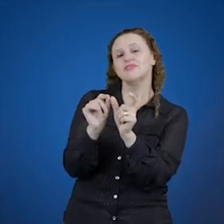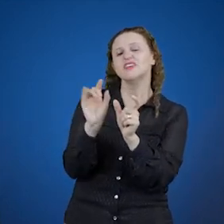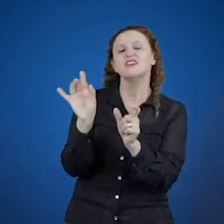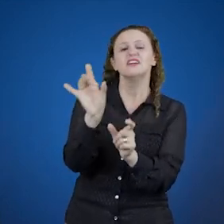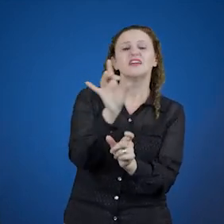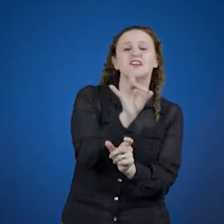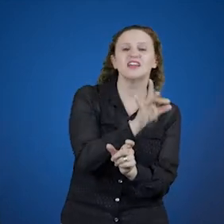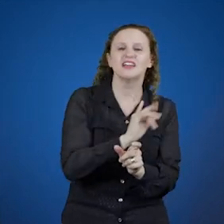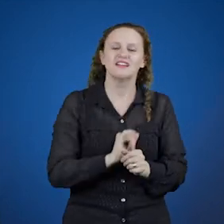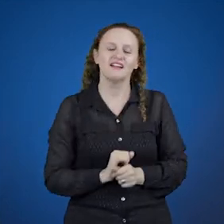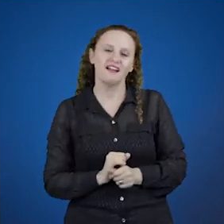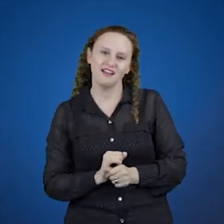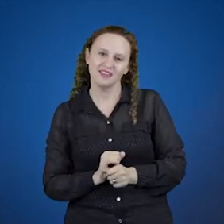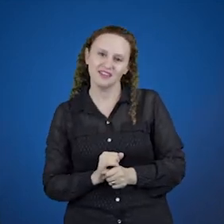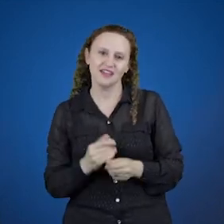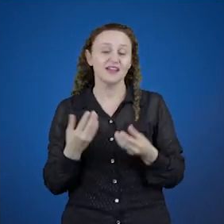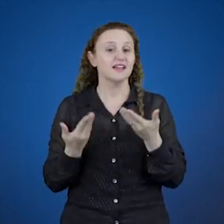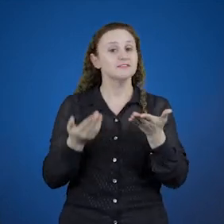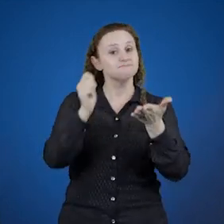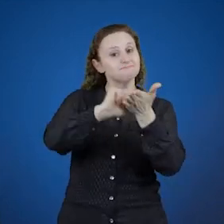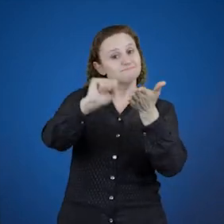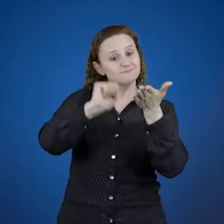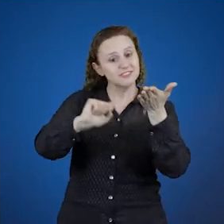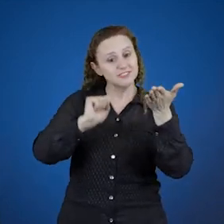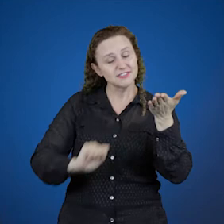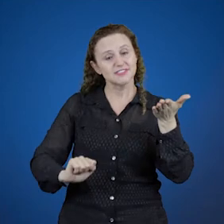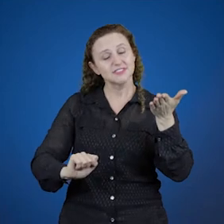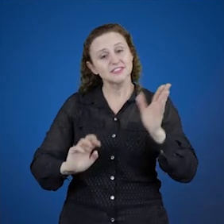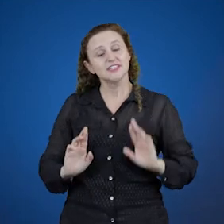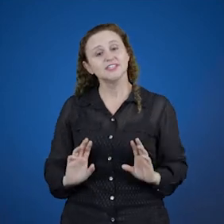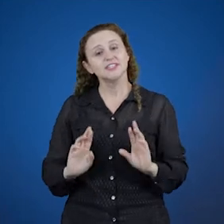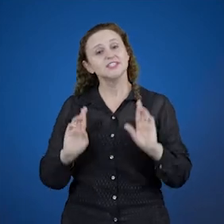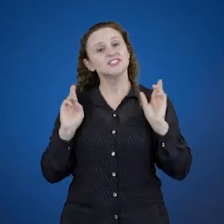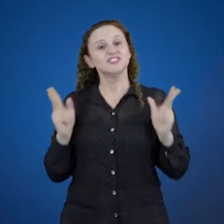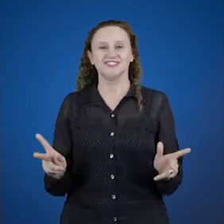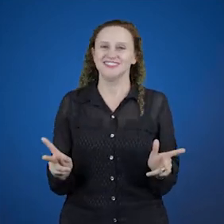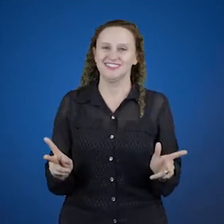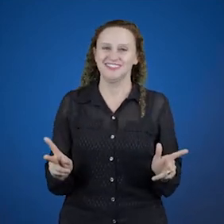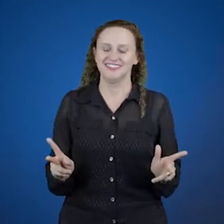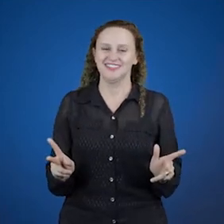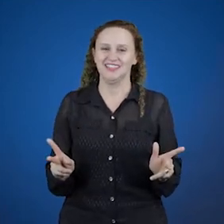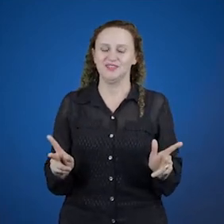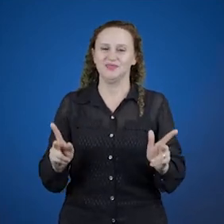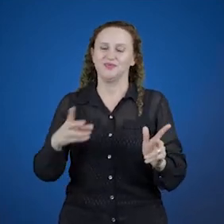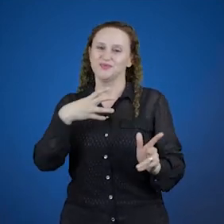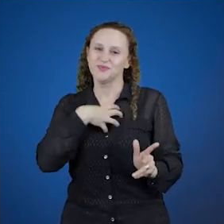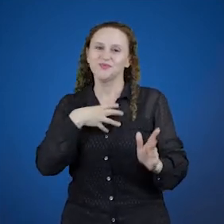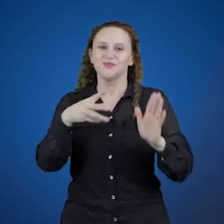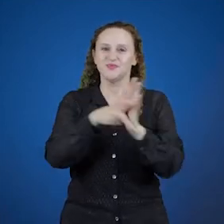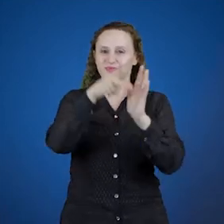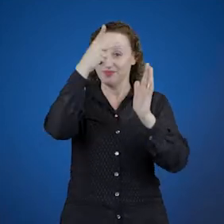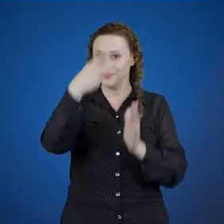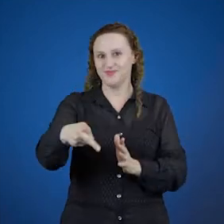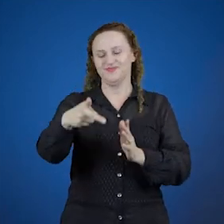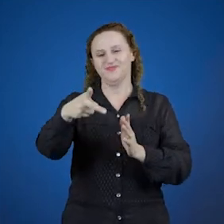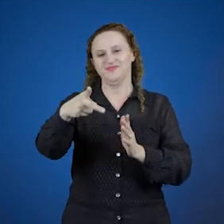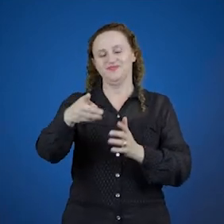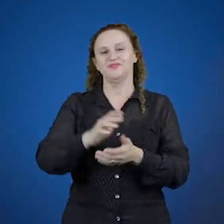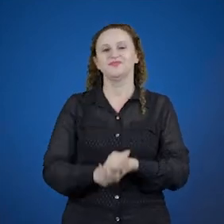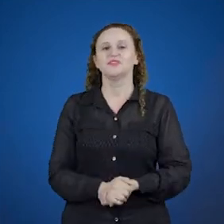em cada situação ela seria escrita de uma maneira específica diferente